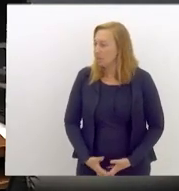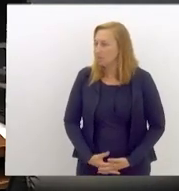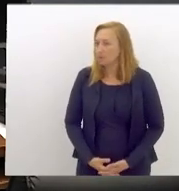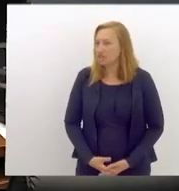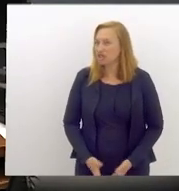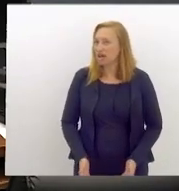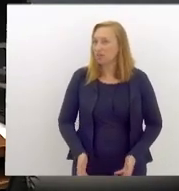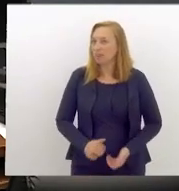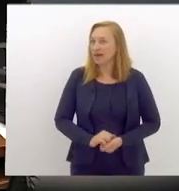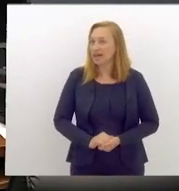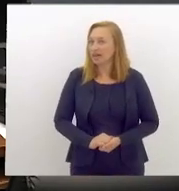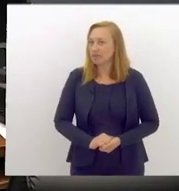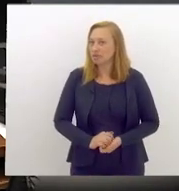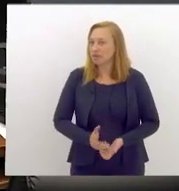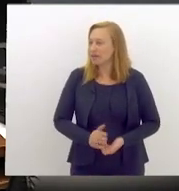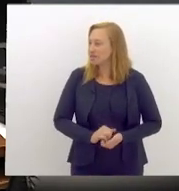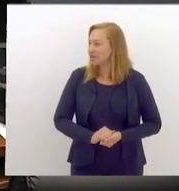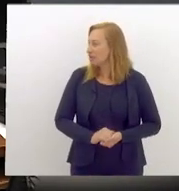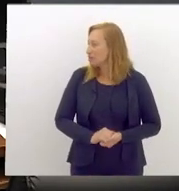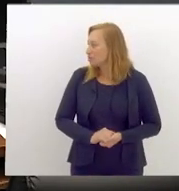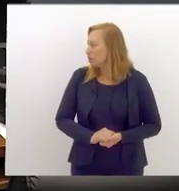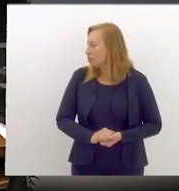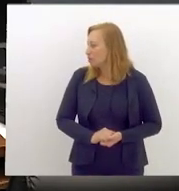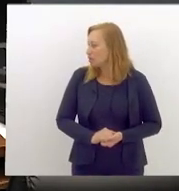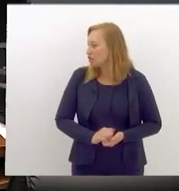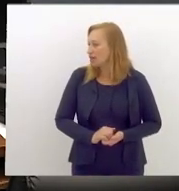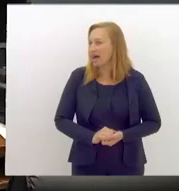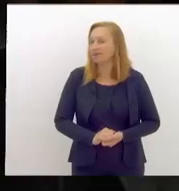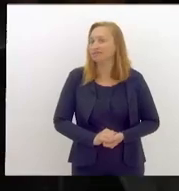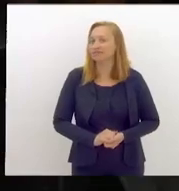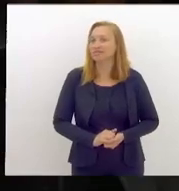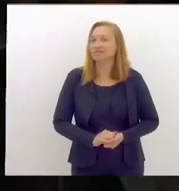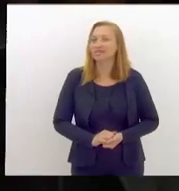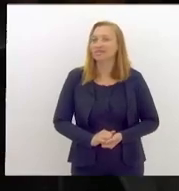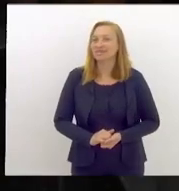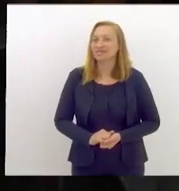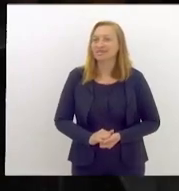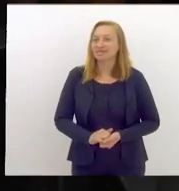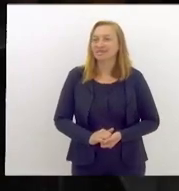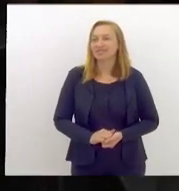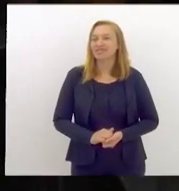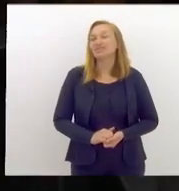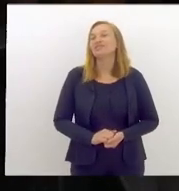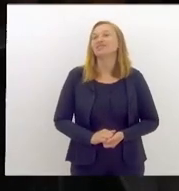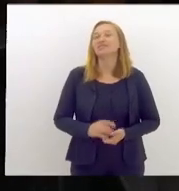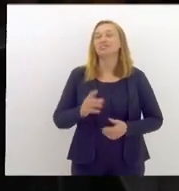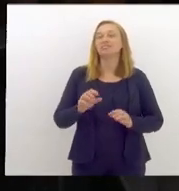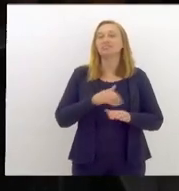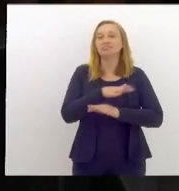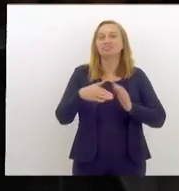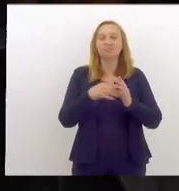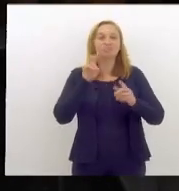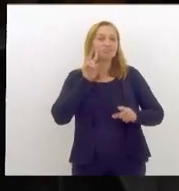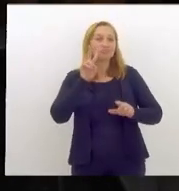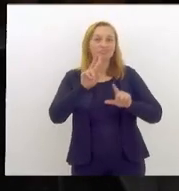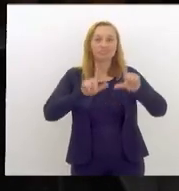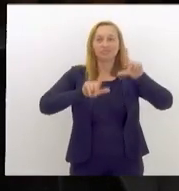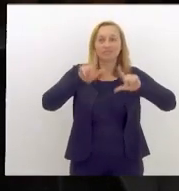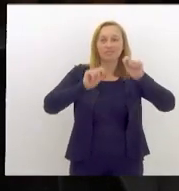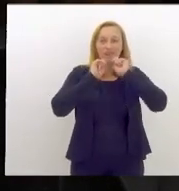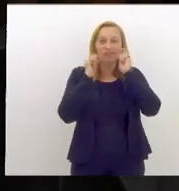Presidente eu quero cumprimentar os seus deputados aqueles que nos assistem pela TV alerj e